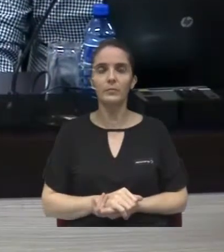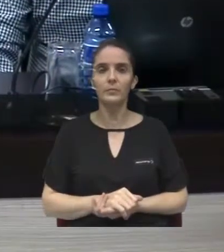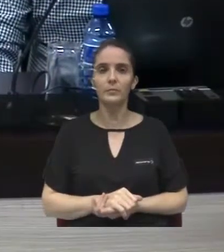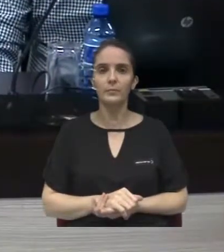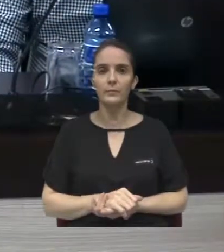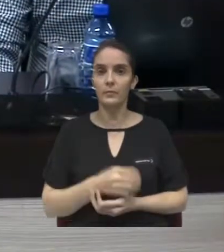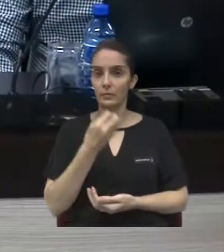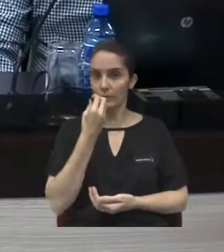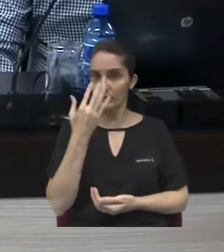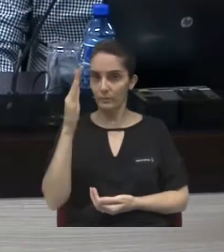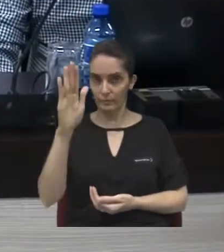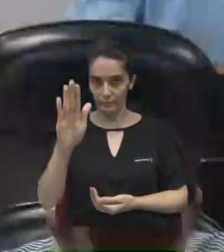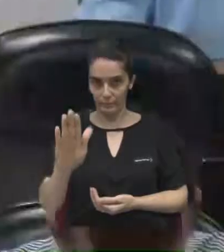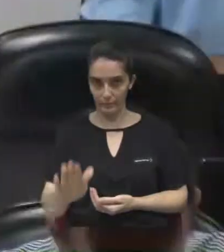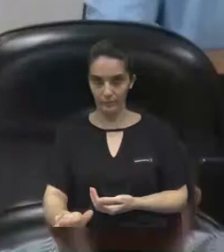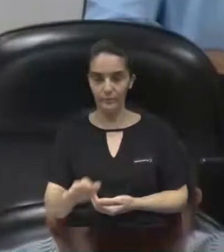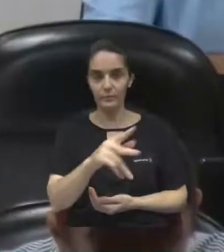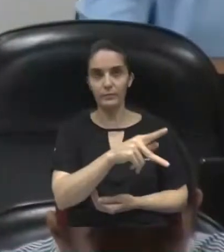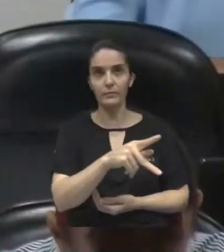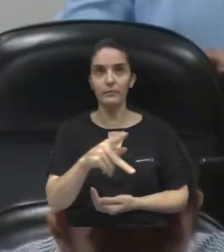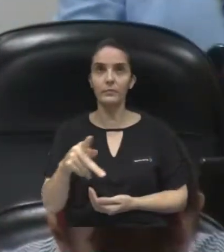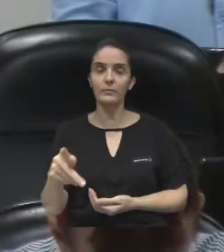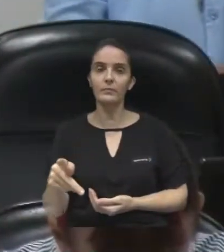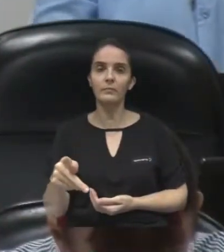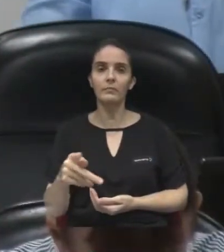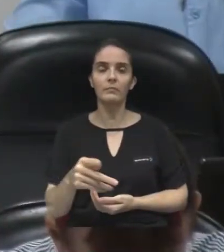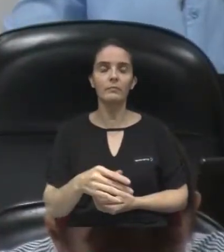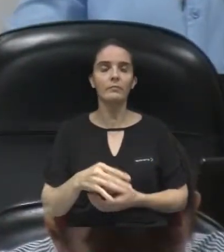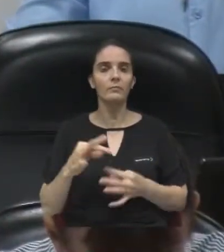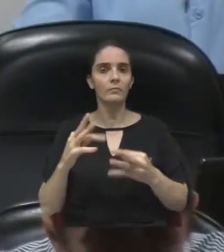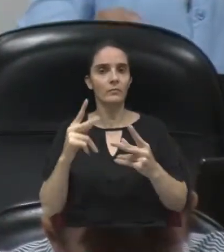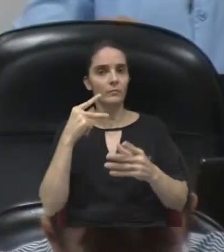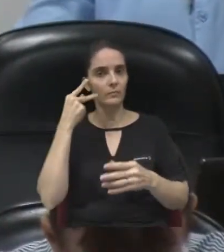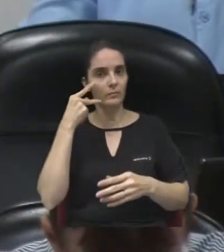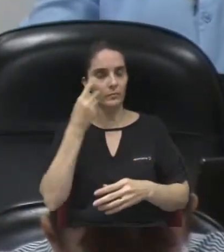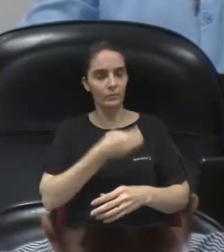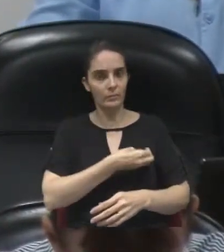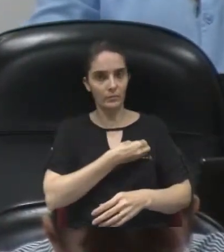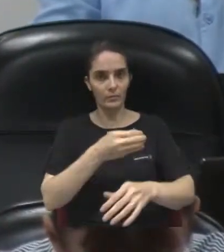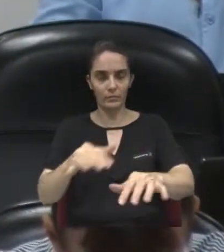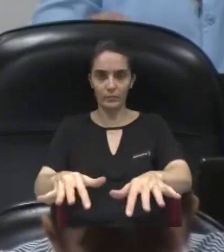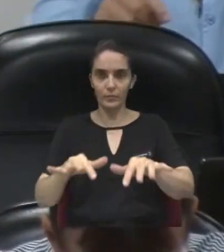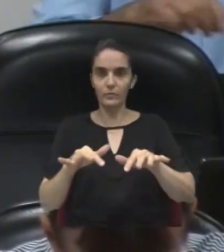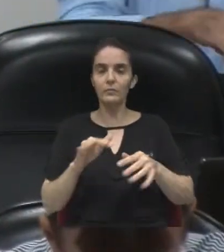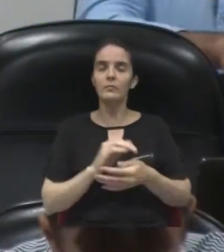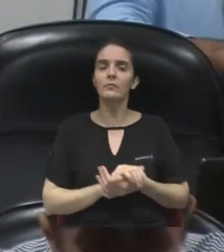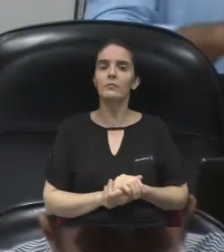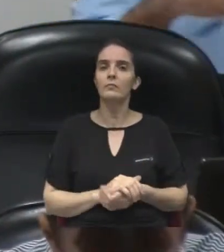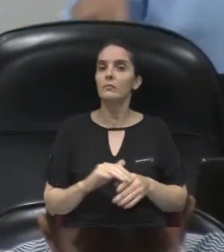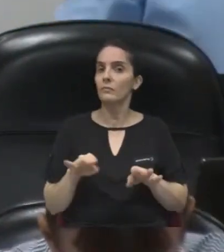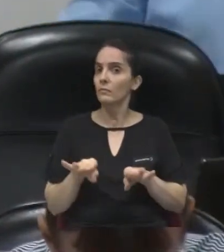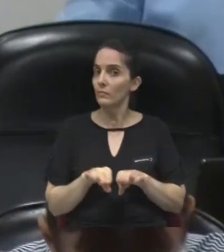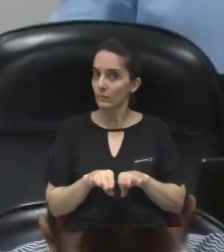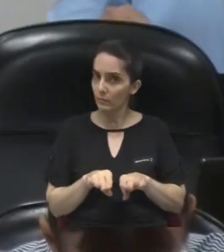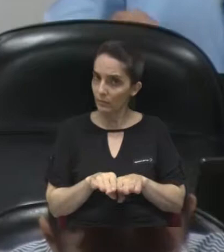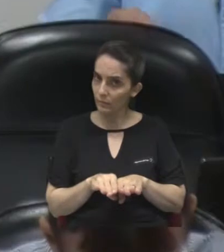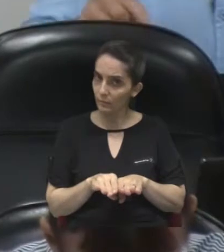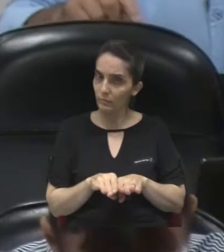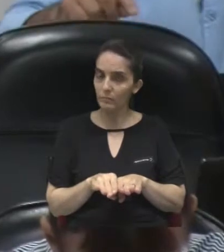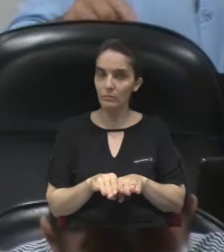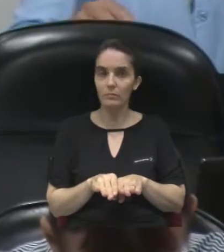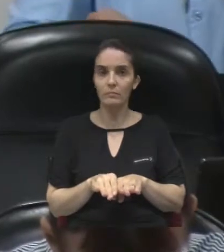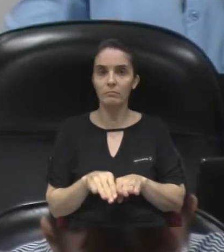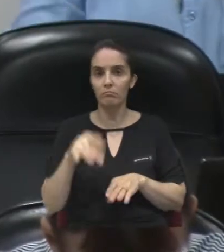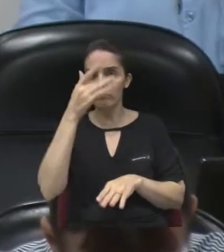Muito boa tarde, senhor presidente, amigos vereadores e público presente. Inclusive, aqueles que